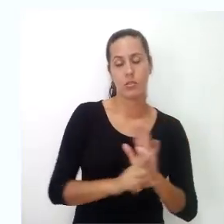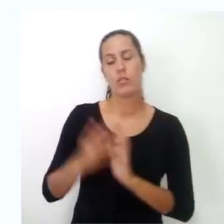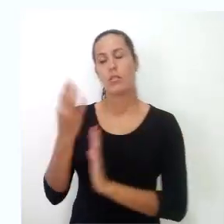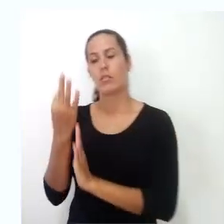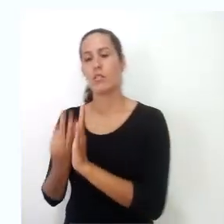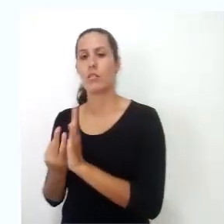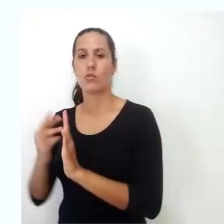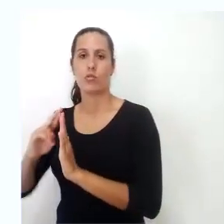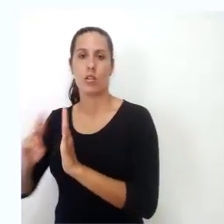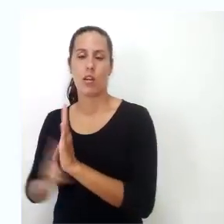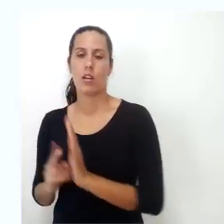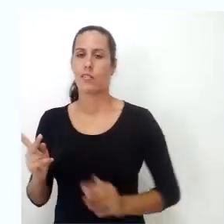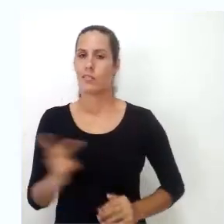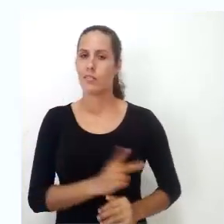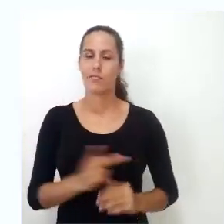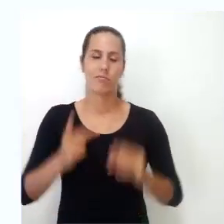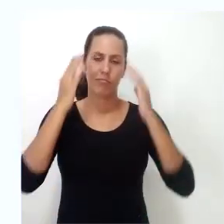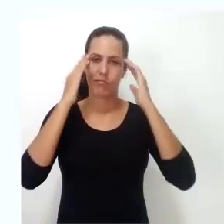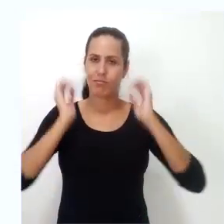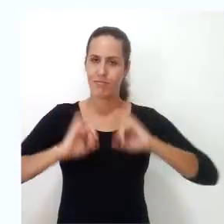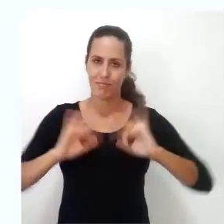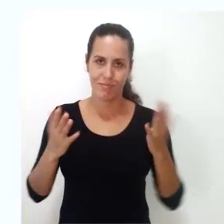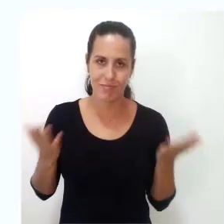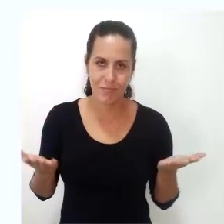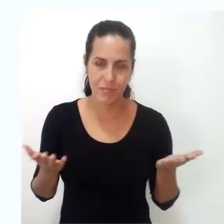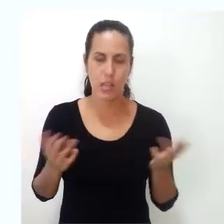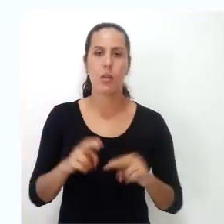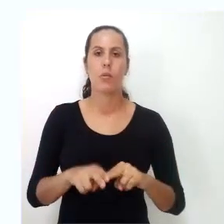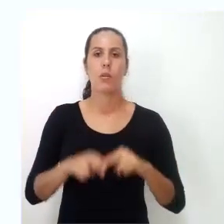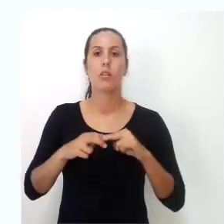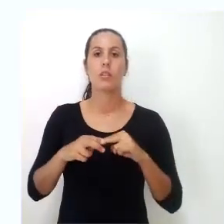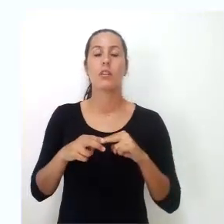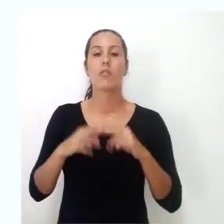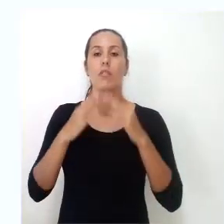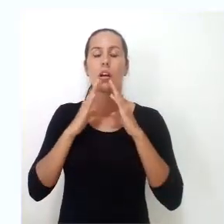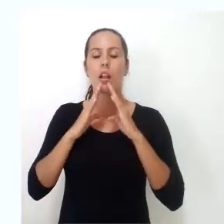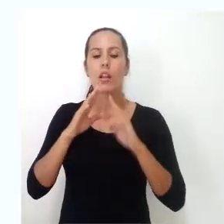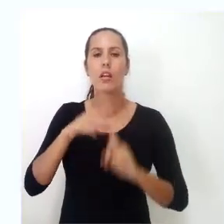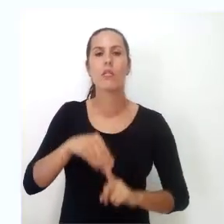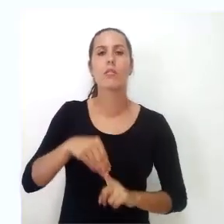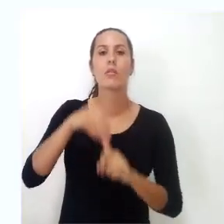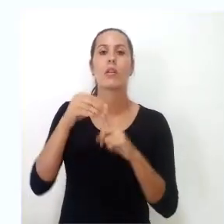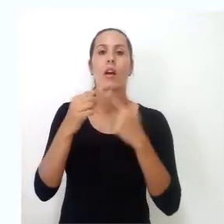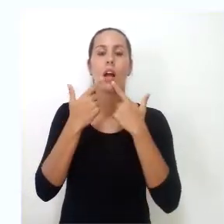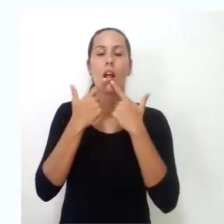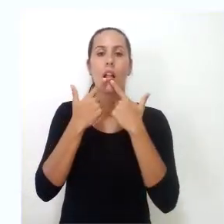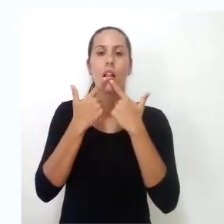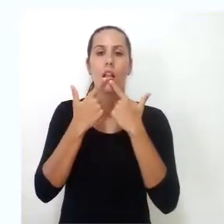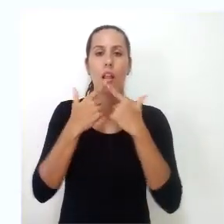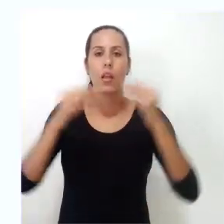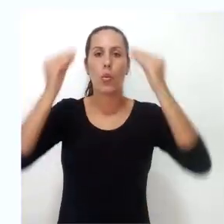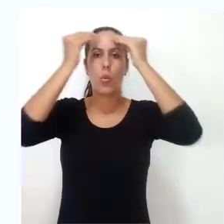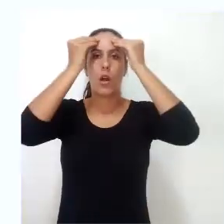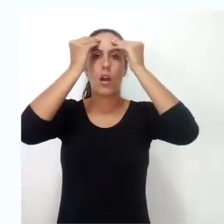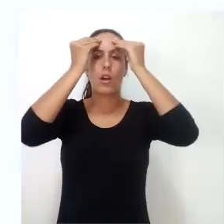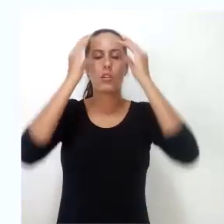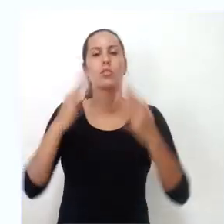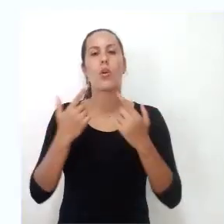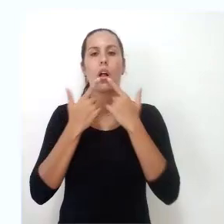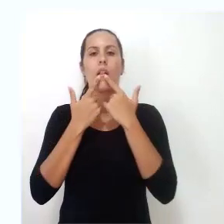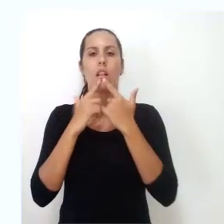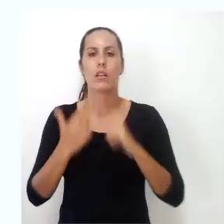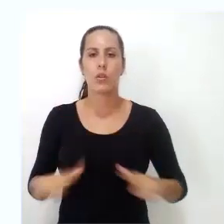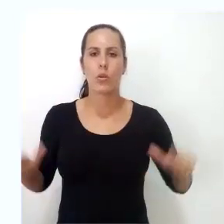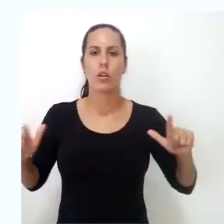Eu acho que já dá para entender que um texto normativo e legal, ele prima pela linguagem, não é isso? Pela clareza e